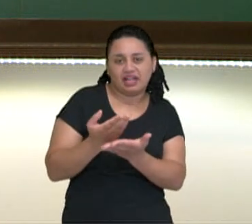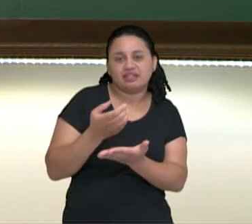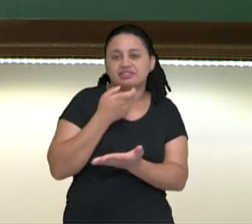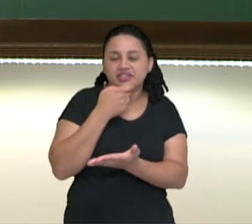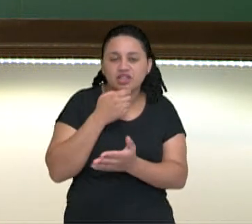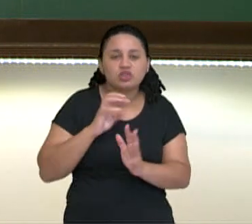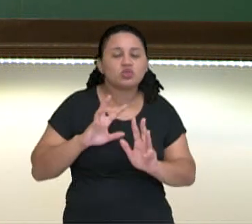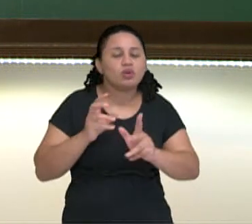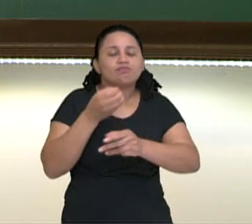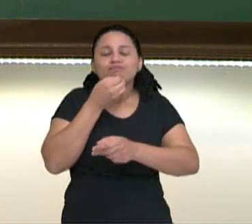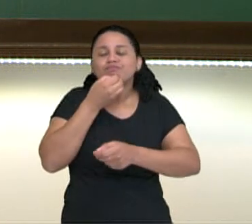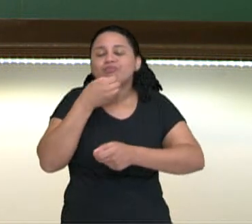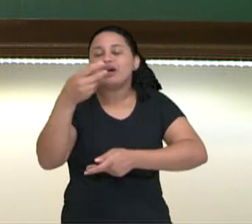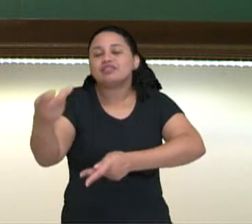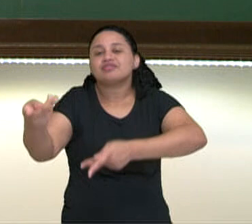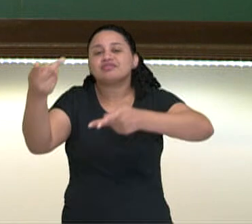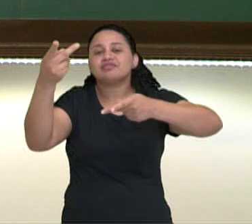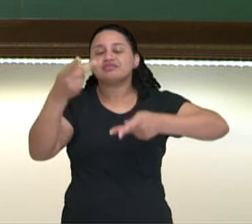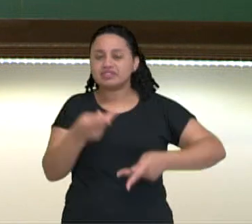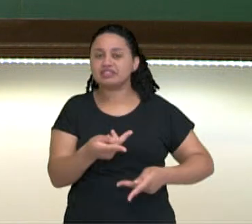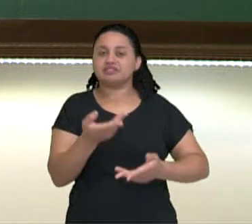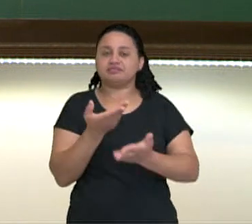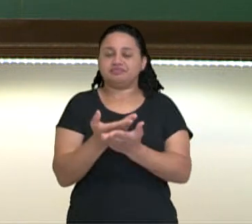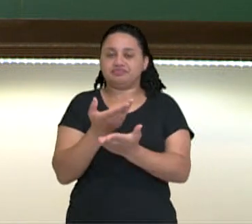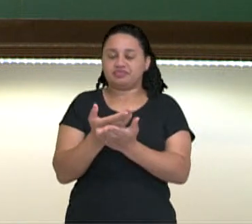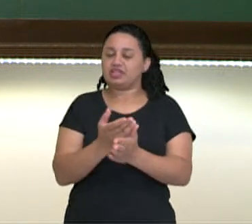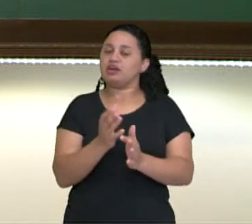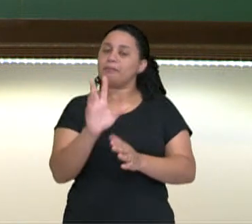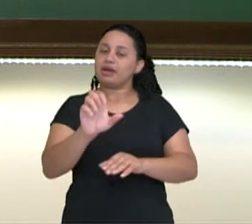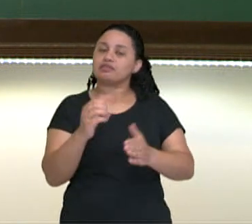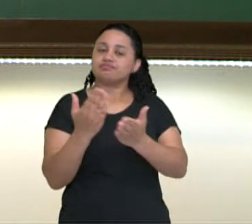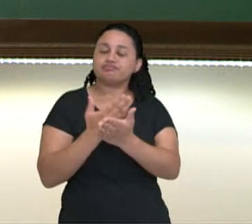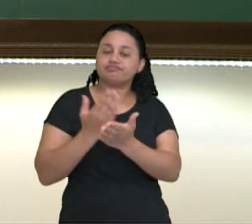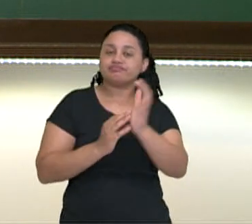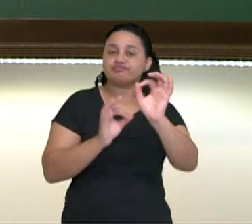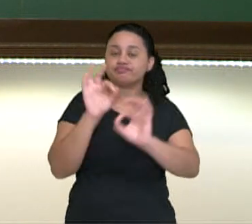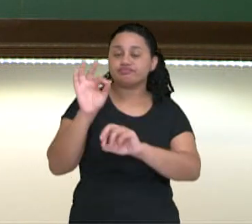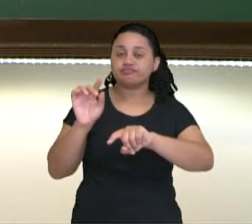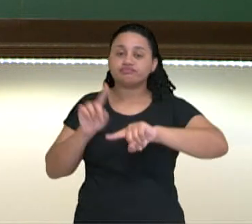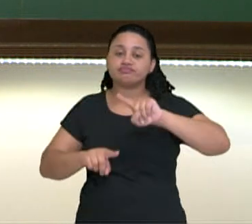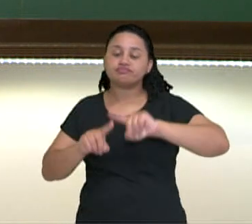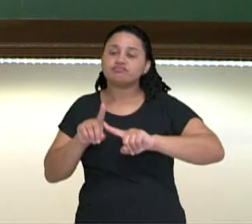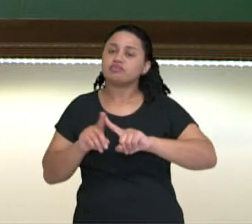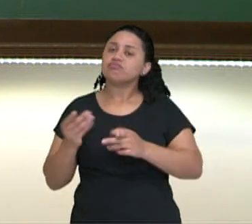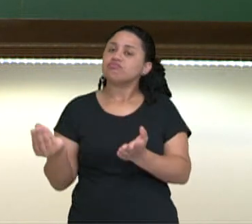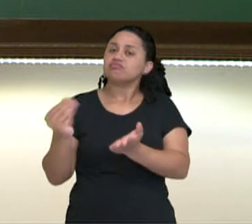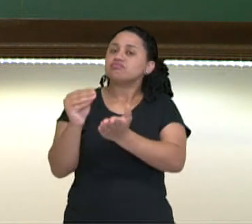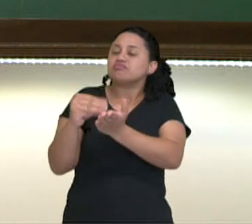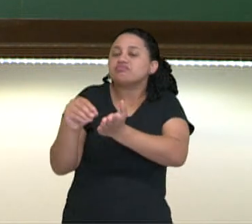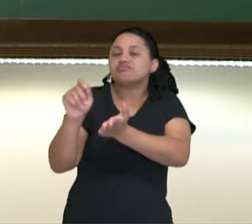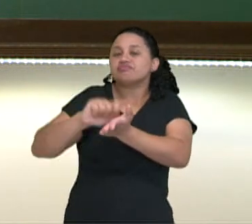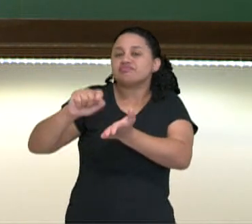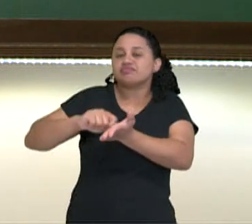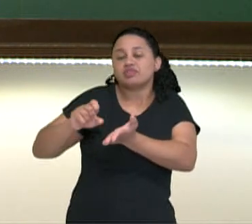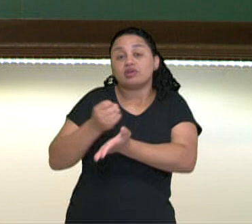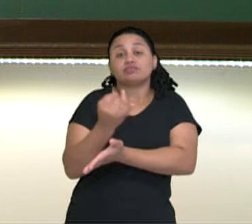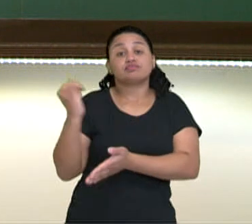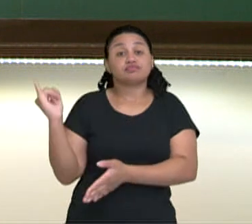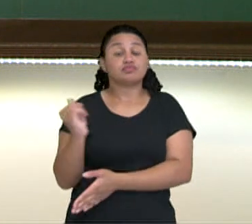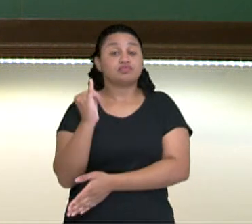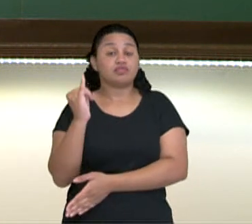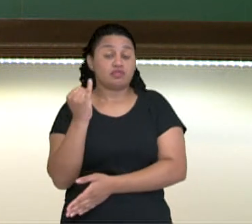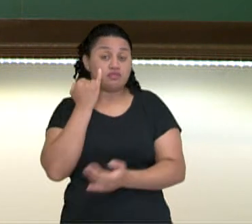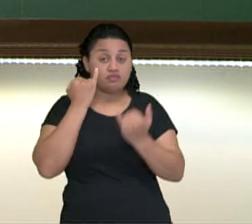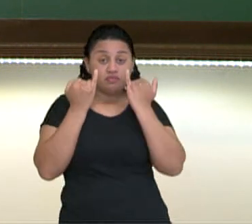a essa aula. Pegue aí o seu caderno, organize seu material, porque você vai anotar aí algumas informações importantes, vai registrar